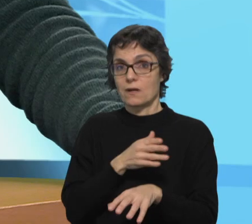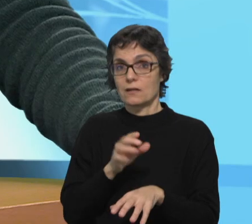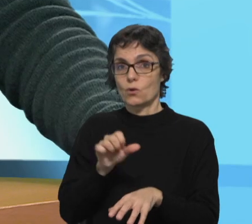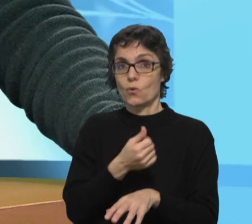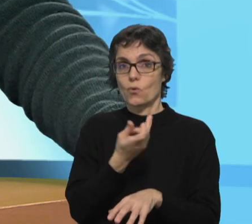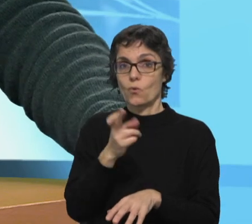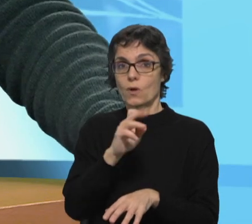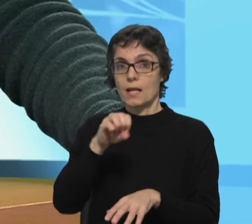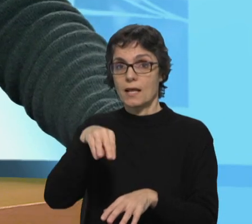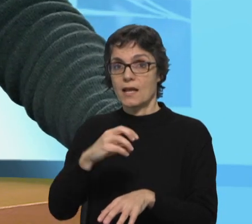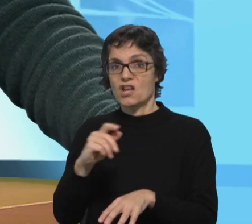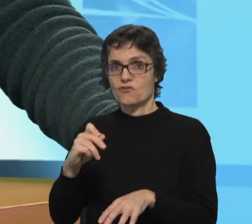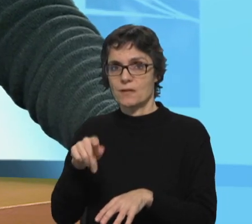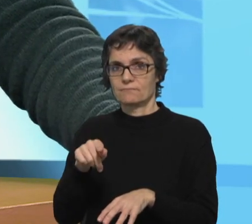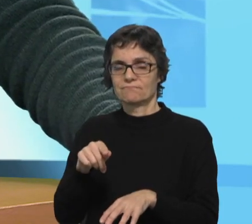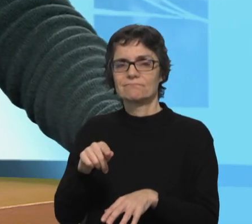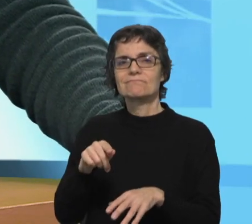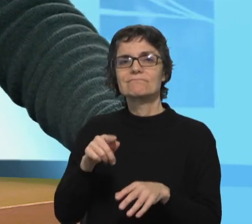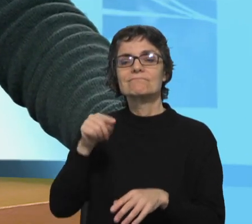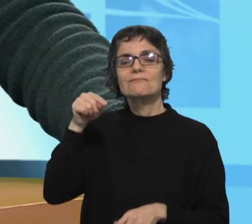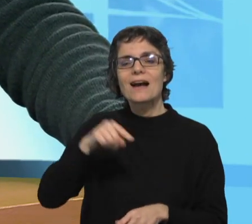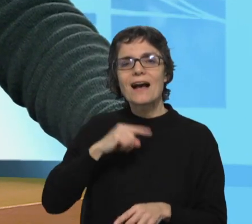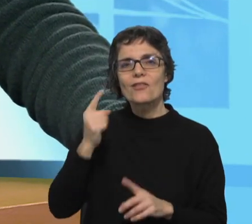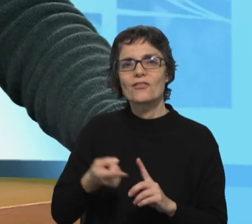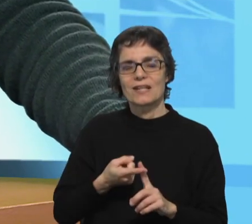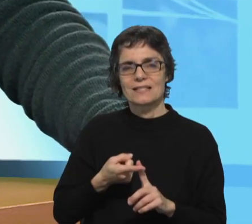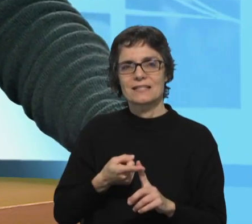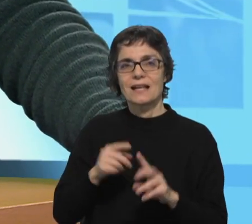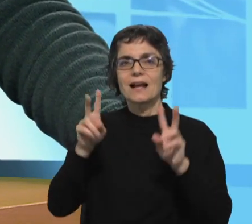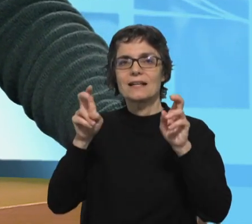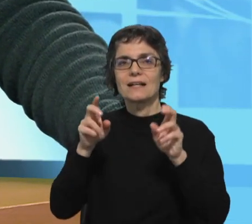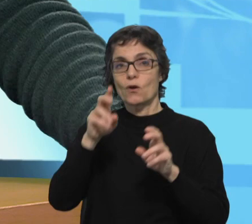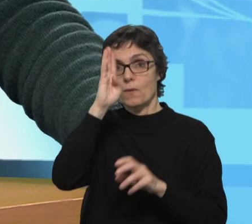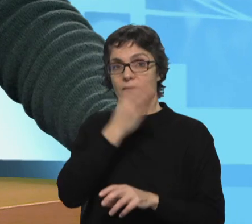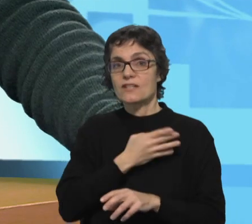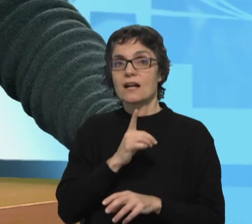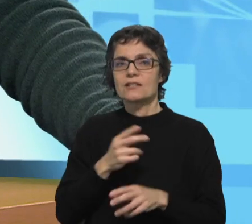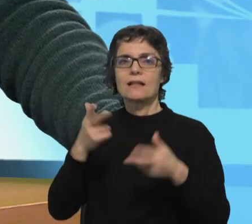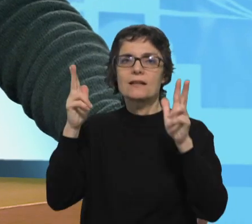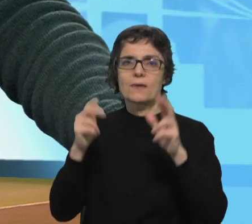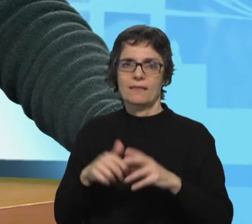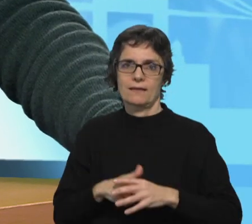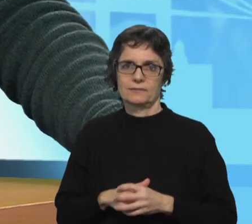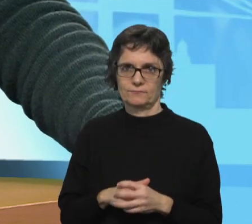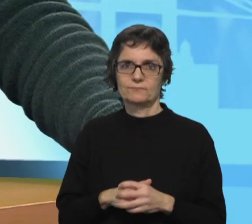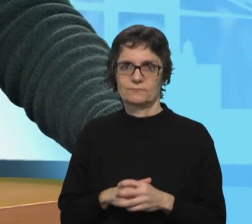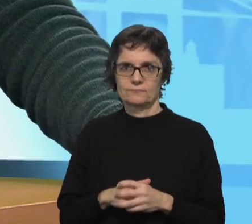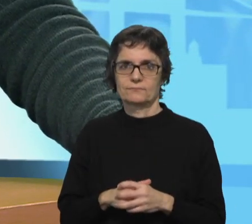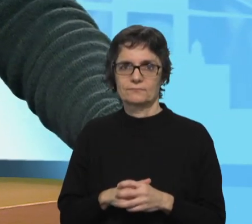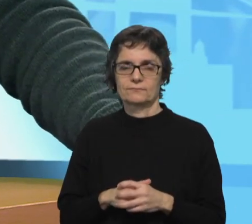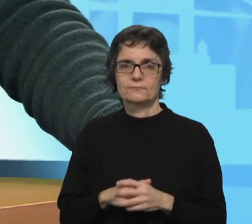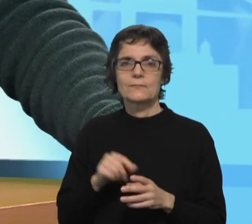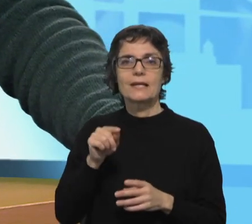Francisco fala justamente da libertação, da liberdade. Ele relaciona, como é que é dizer,